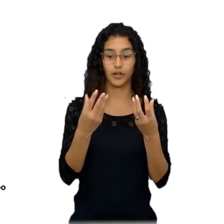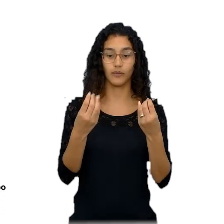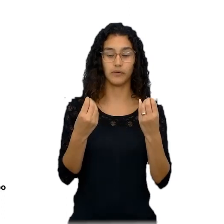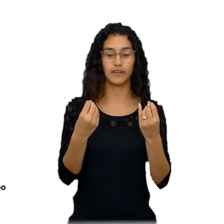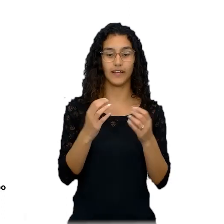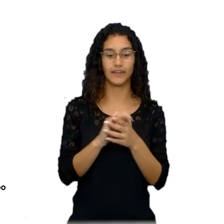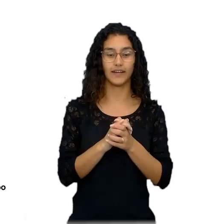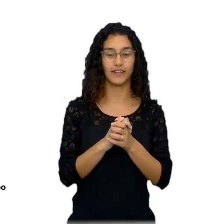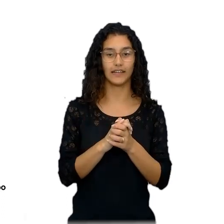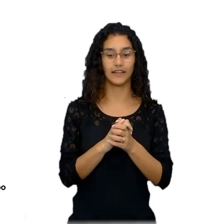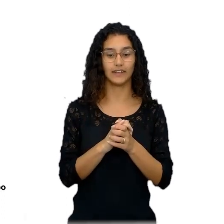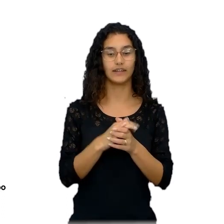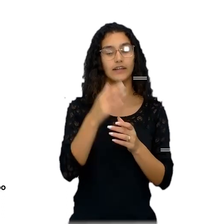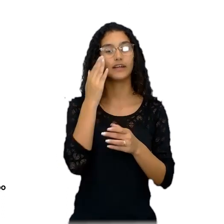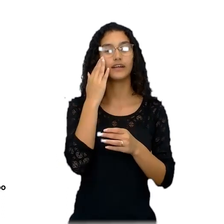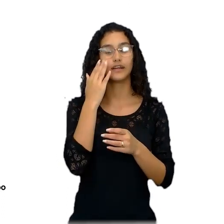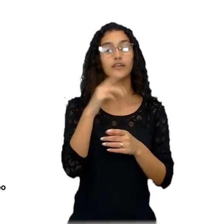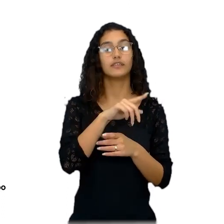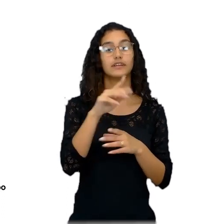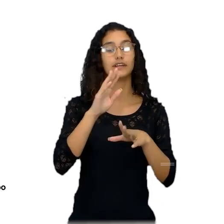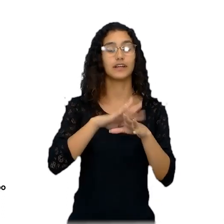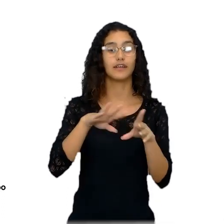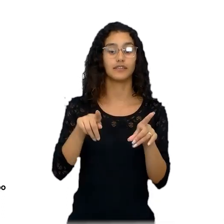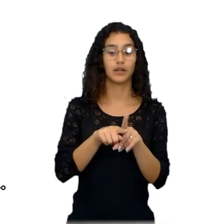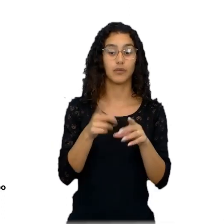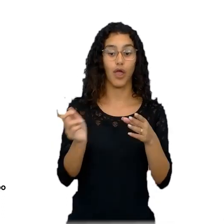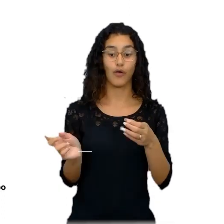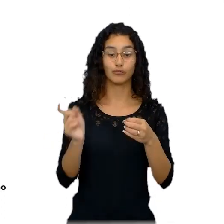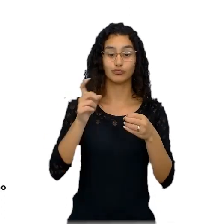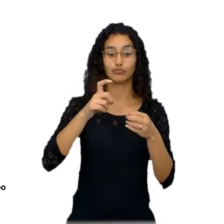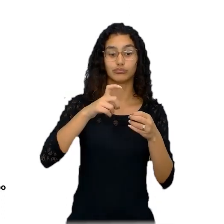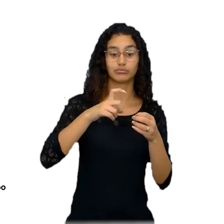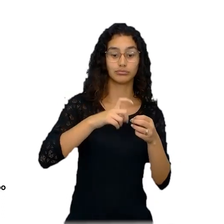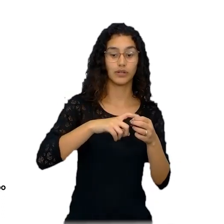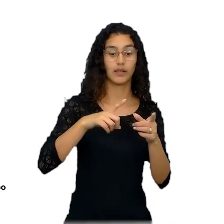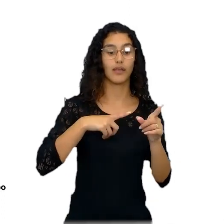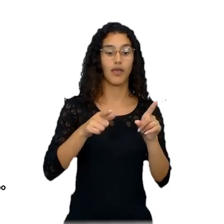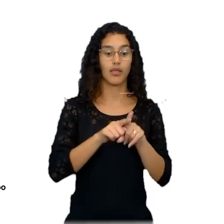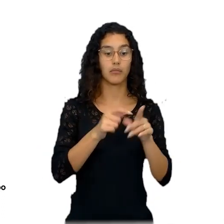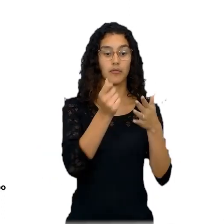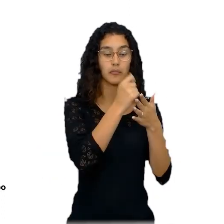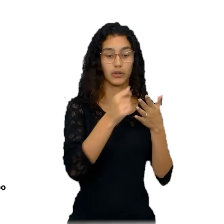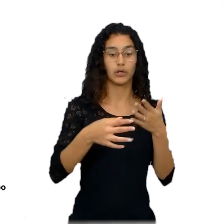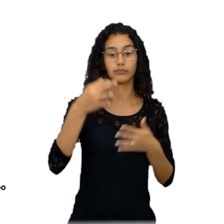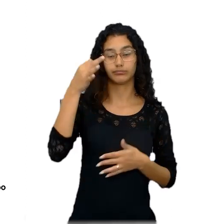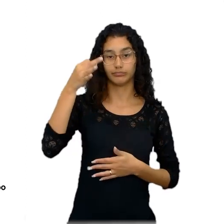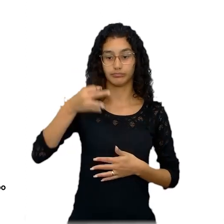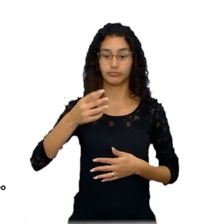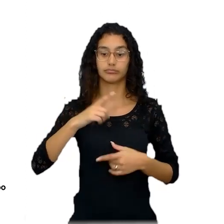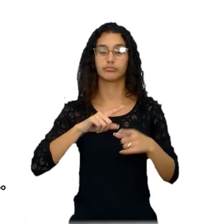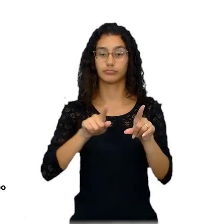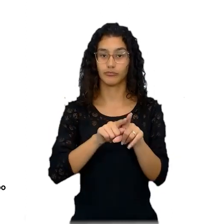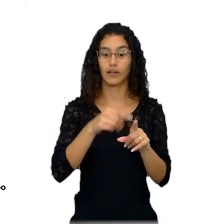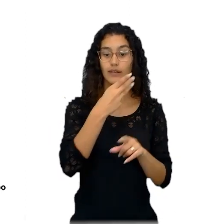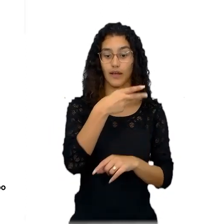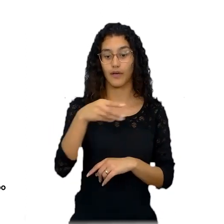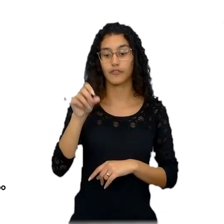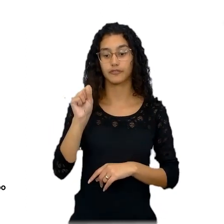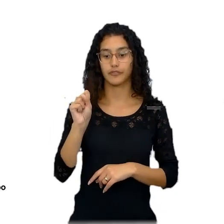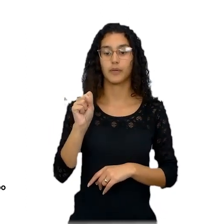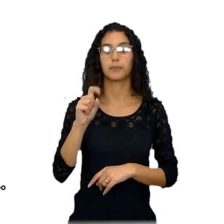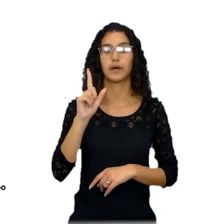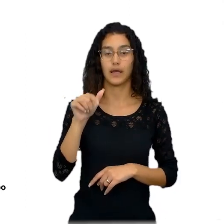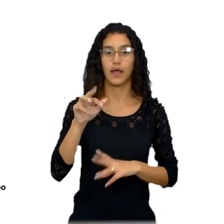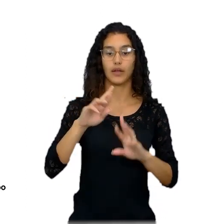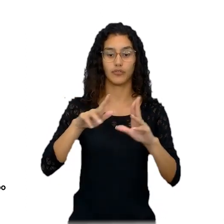de também saber da opinião de vocês. Então, aqui voltou, tá, o formulário oficial da EFAP. Então, é um